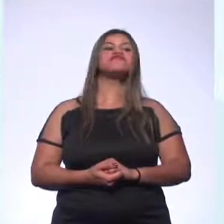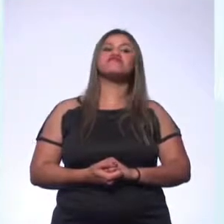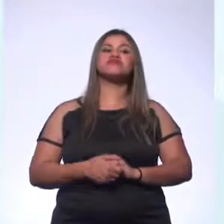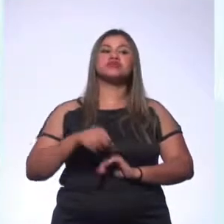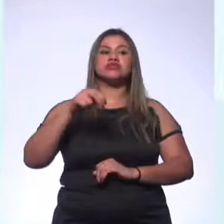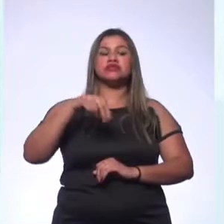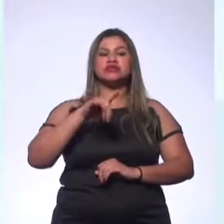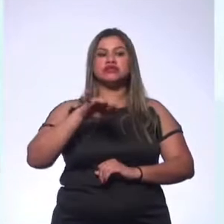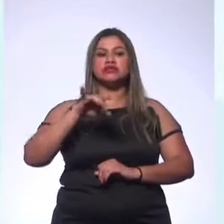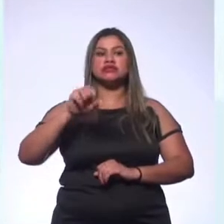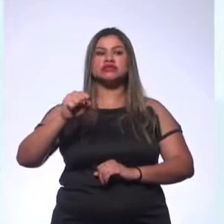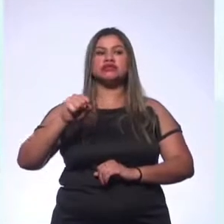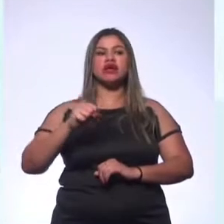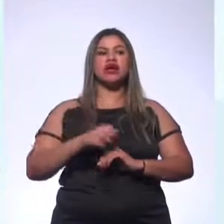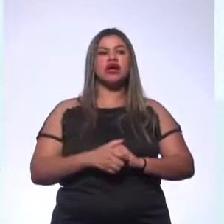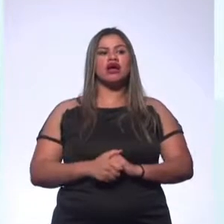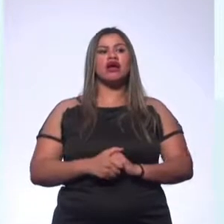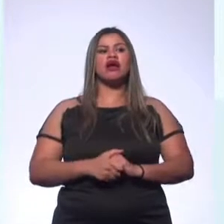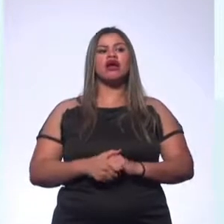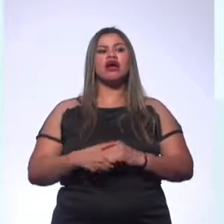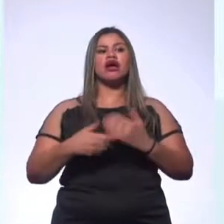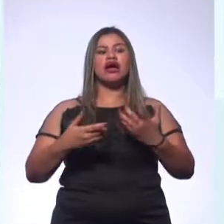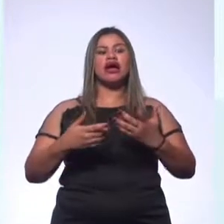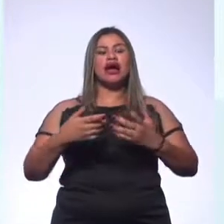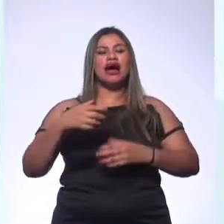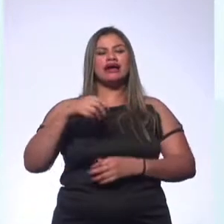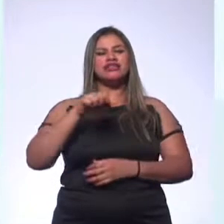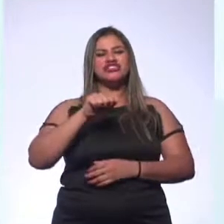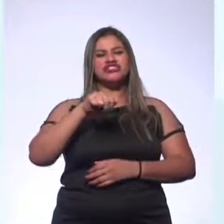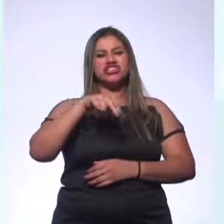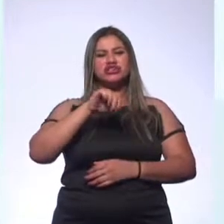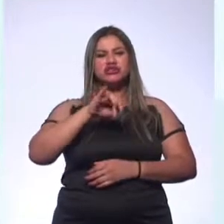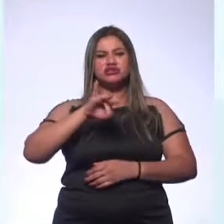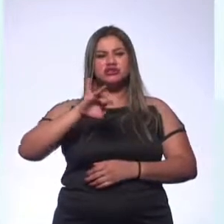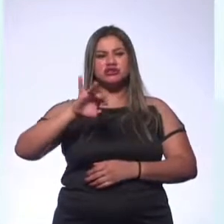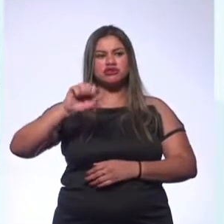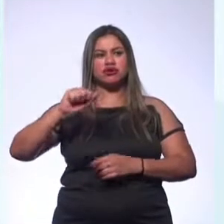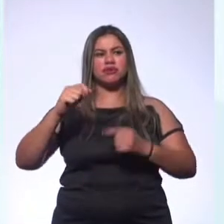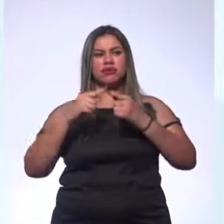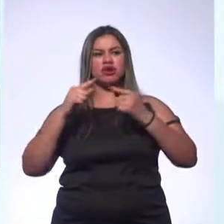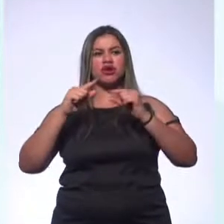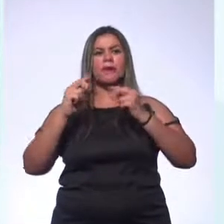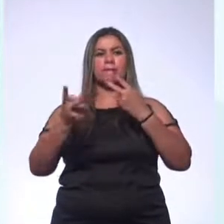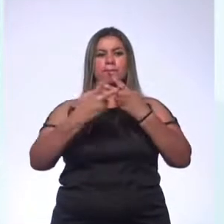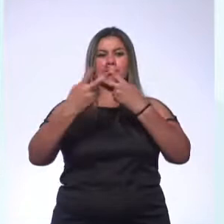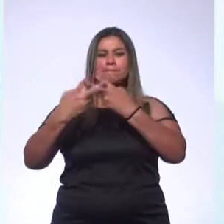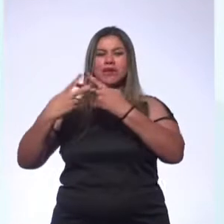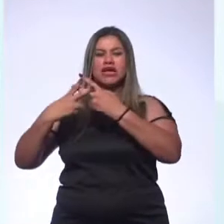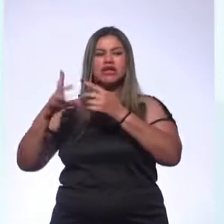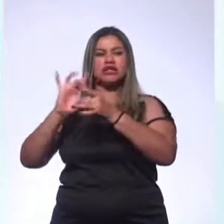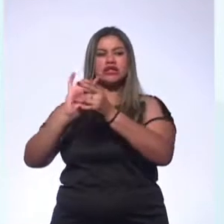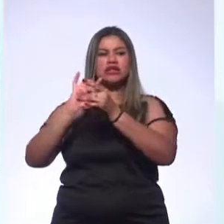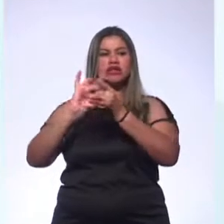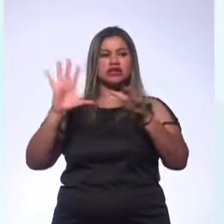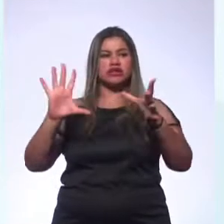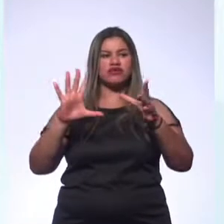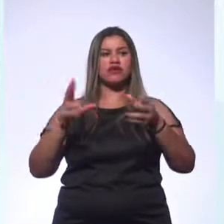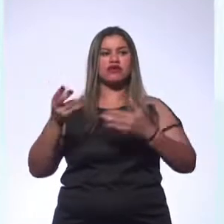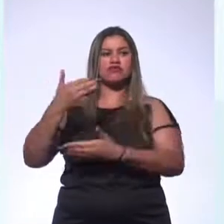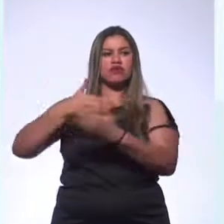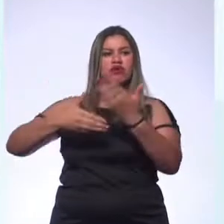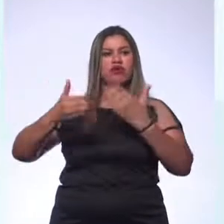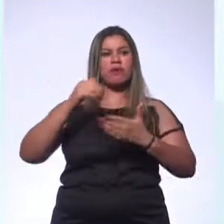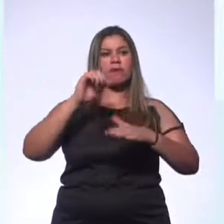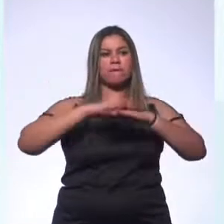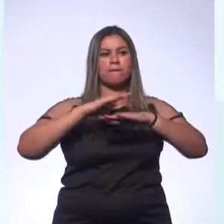Khrushchev anistiou milhões de presos e diminuiu o fluxo de prisioneiros que exerciam as